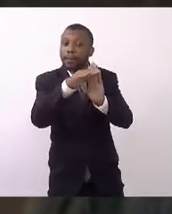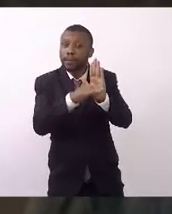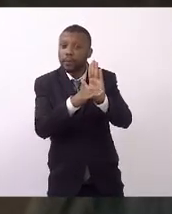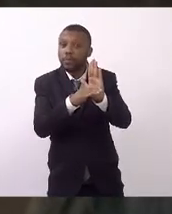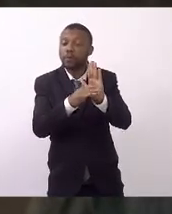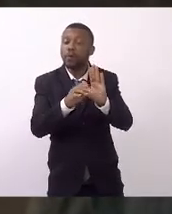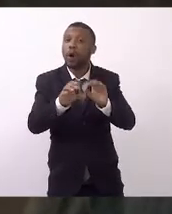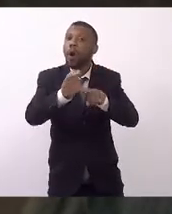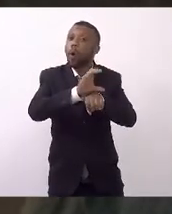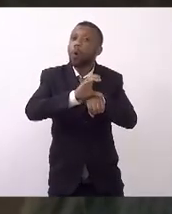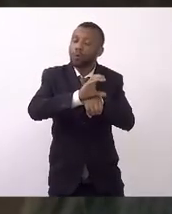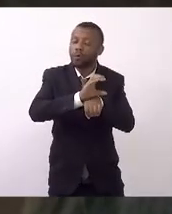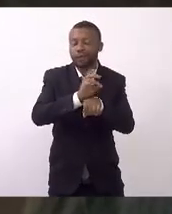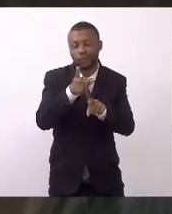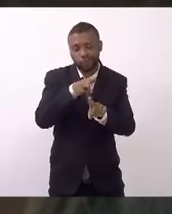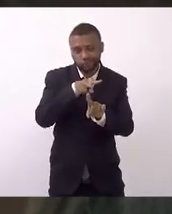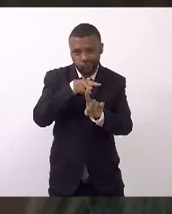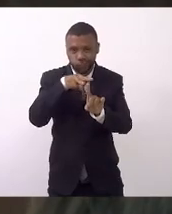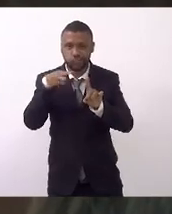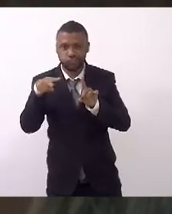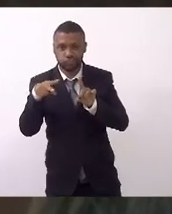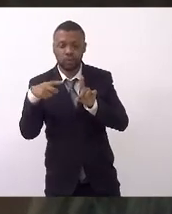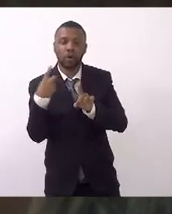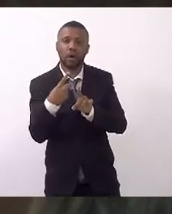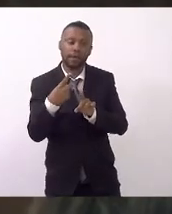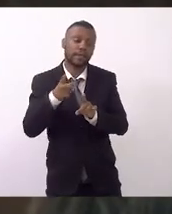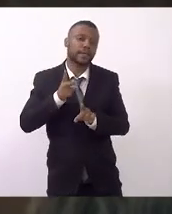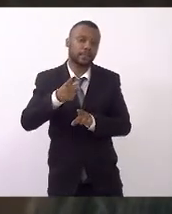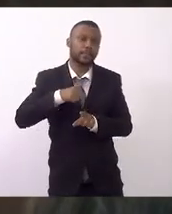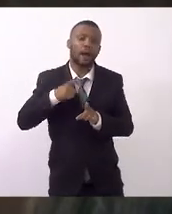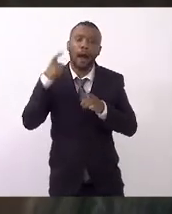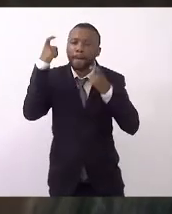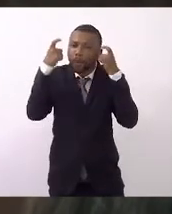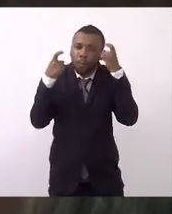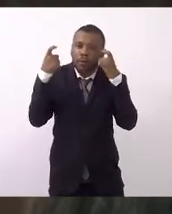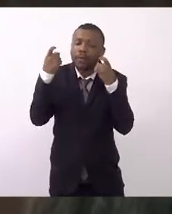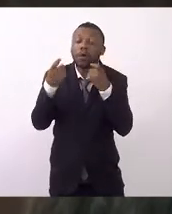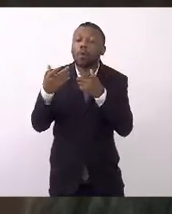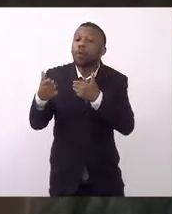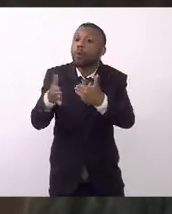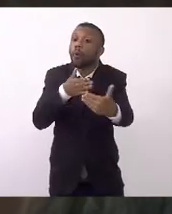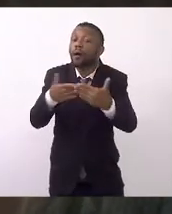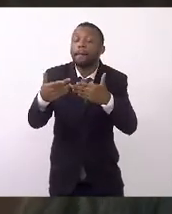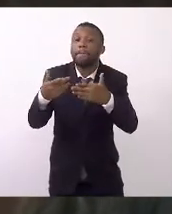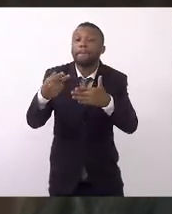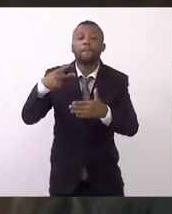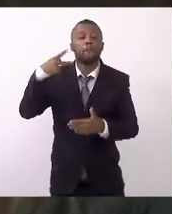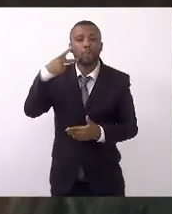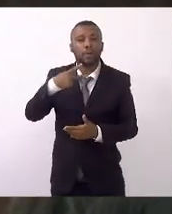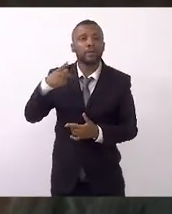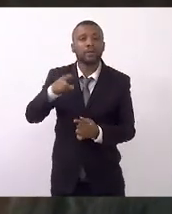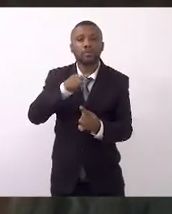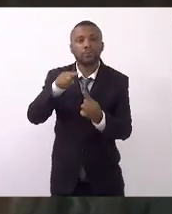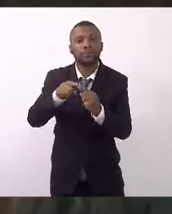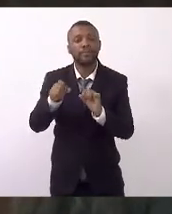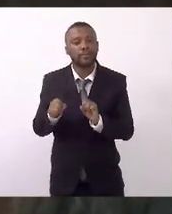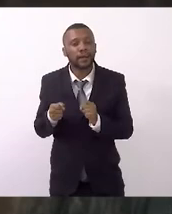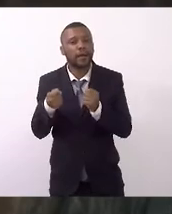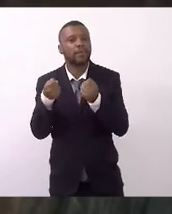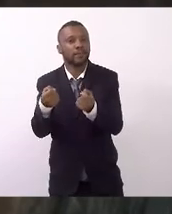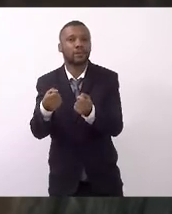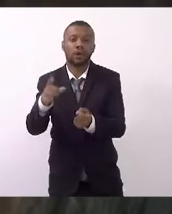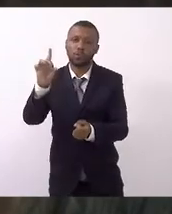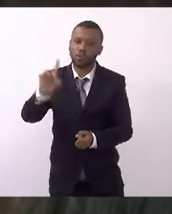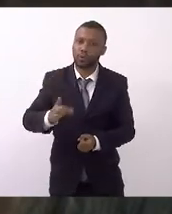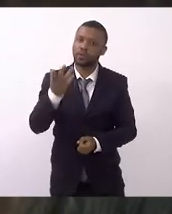Mas, por outro lado, evidentemente, a gente tem uma preocupação sempre com todas as políticas que buscam garantir o direito